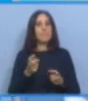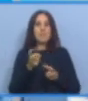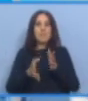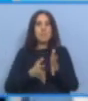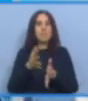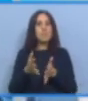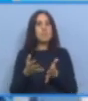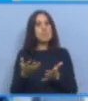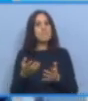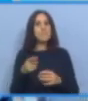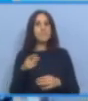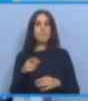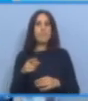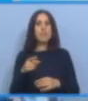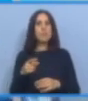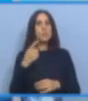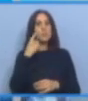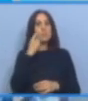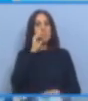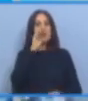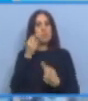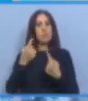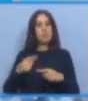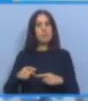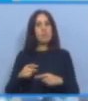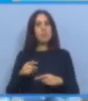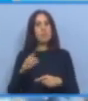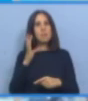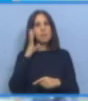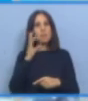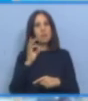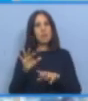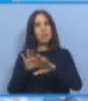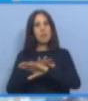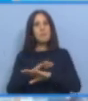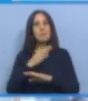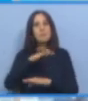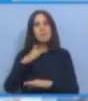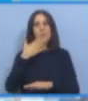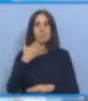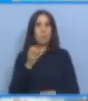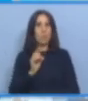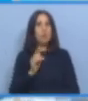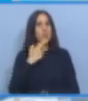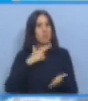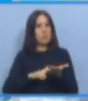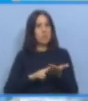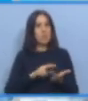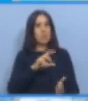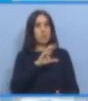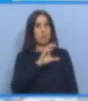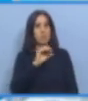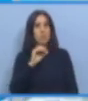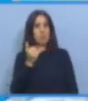indústria e o procurar passar de um conhecimento que realmente, do ponto de vista científico, não é rigoroso. É verdade que o dióxido de carbono, que é o principal